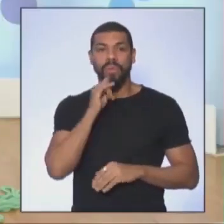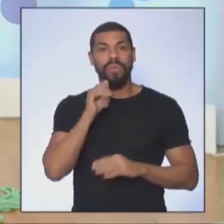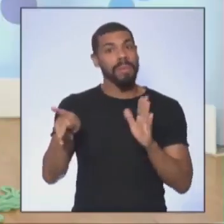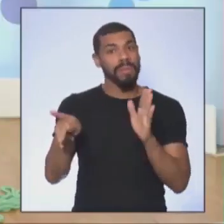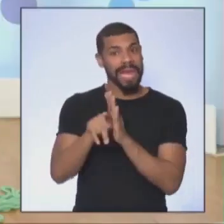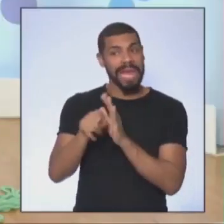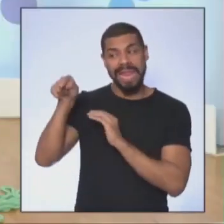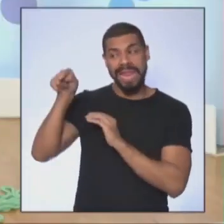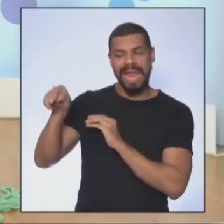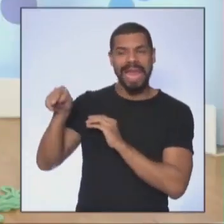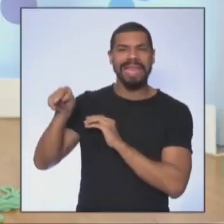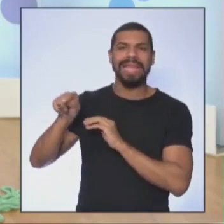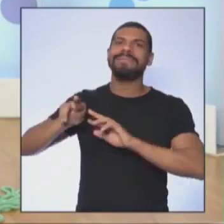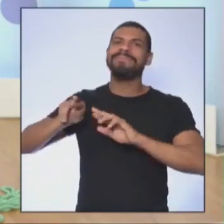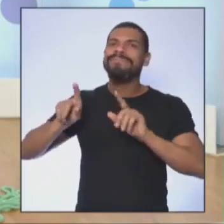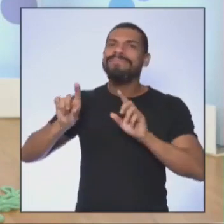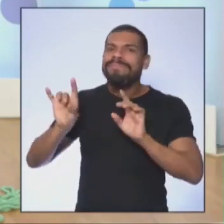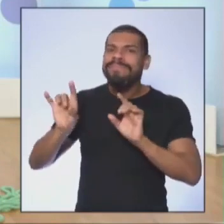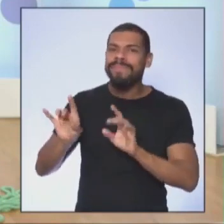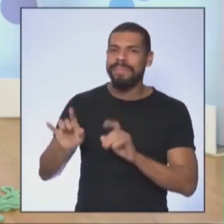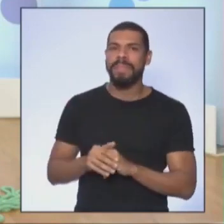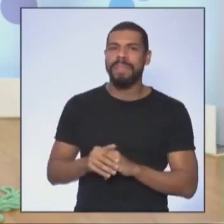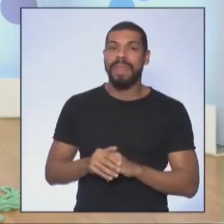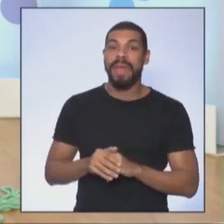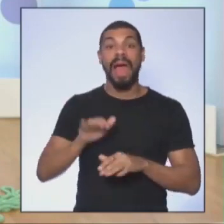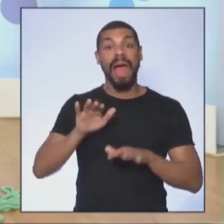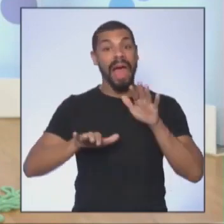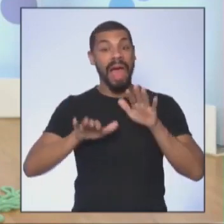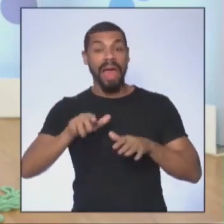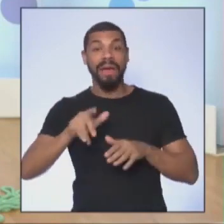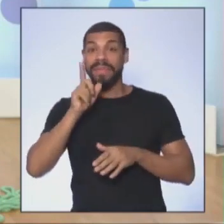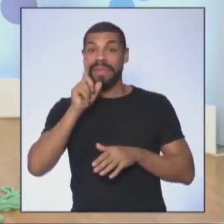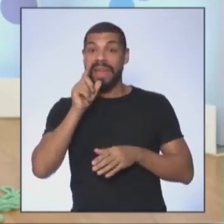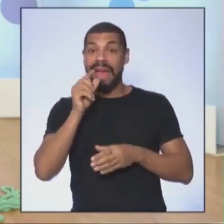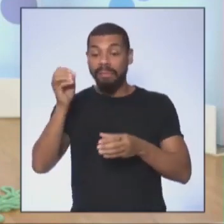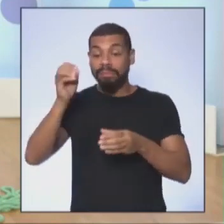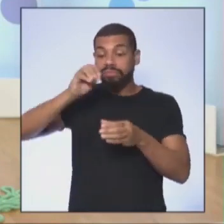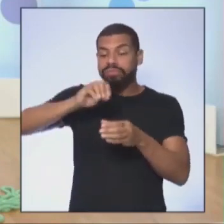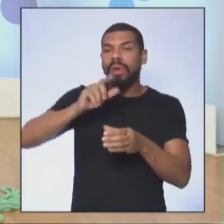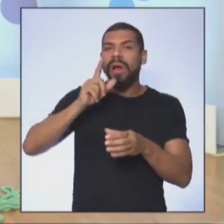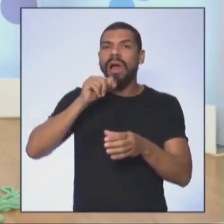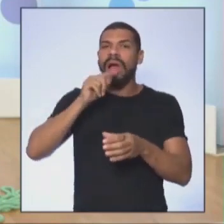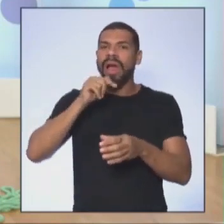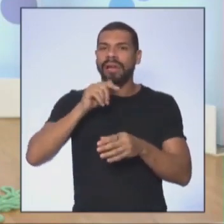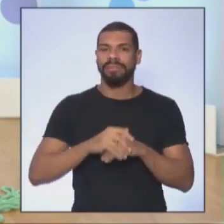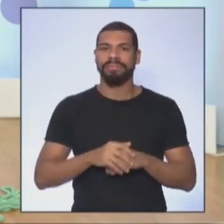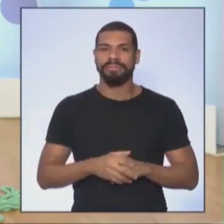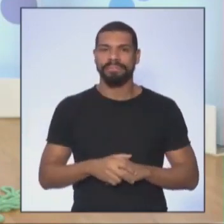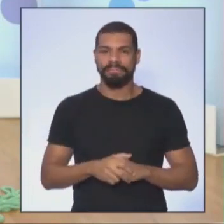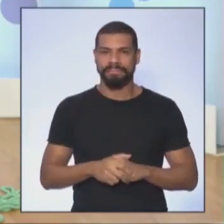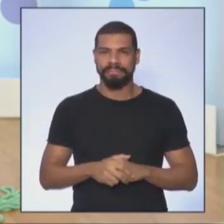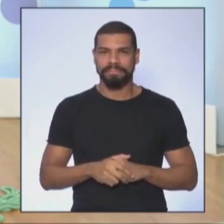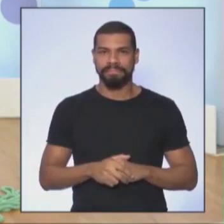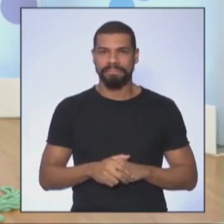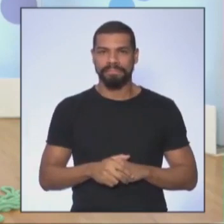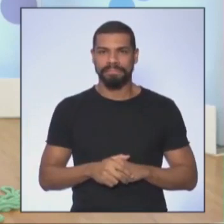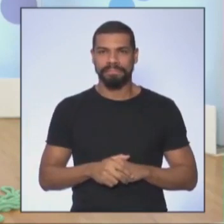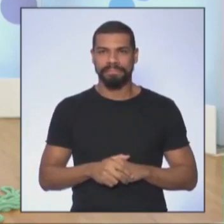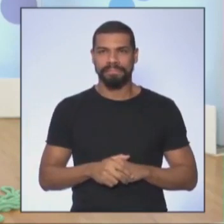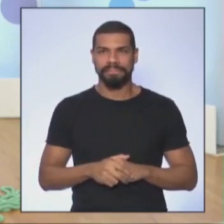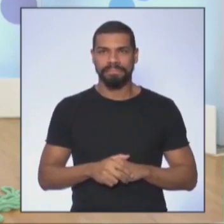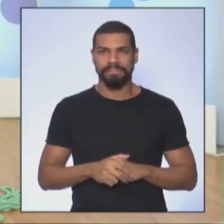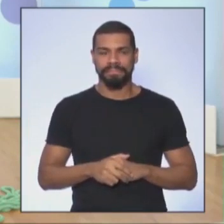essa taça. se a gente colocar mais água dentro da taça, a frequência vai mudar, porque agora é uma taça com água. Então muda,